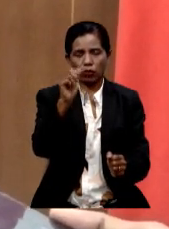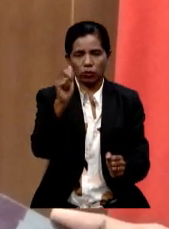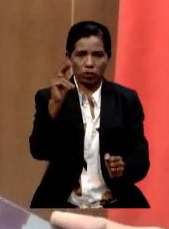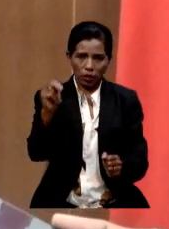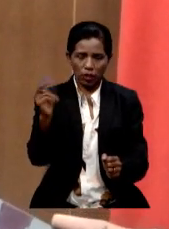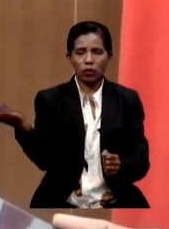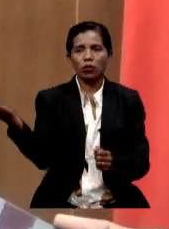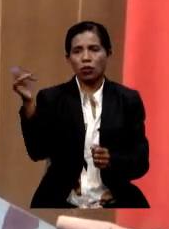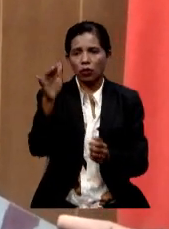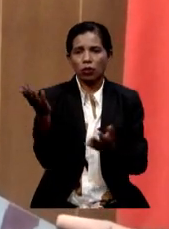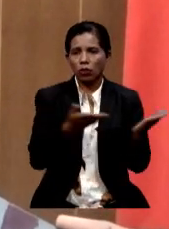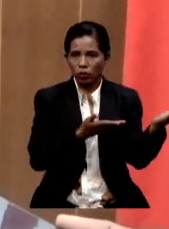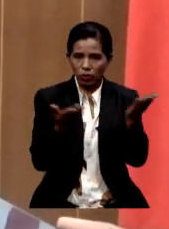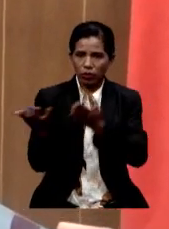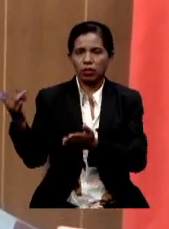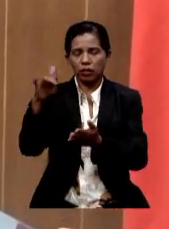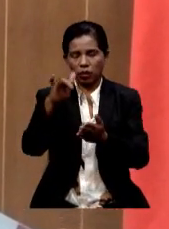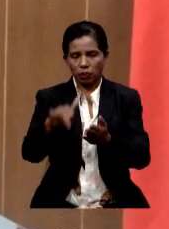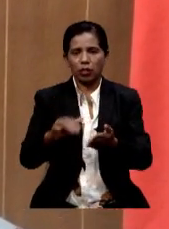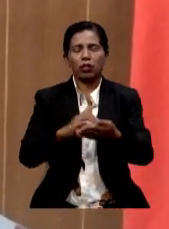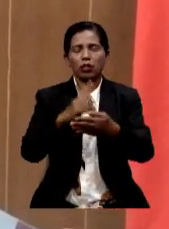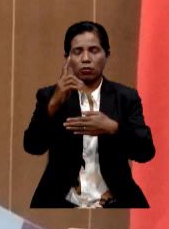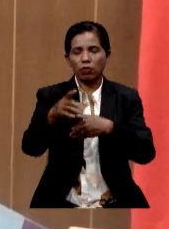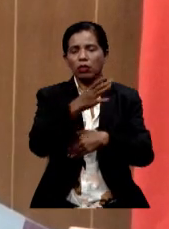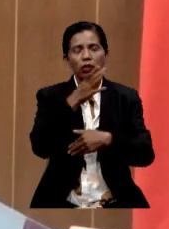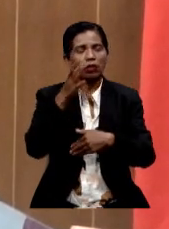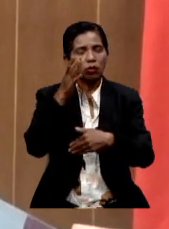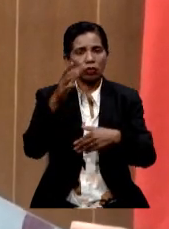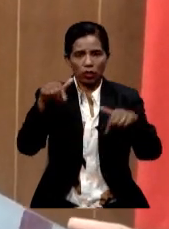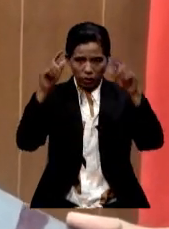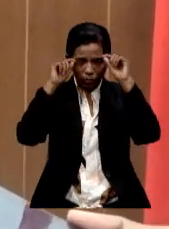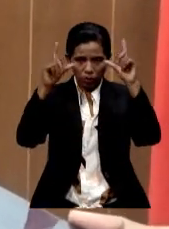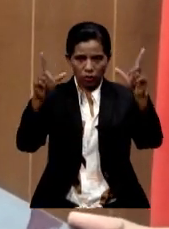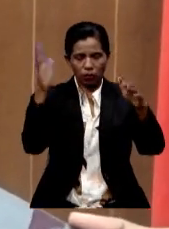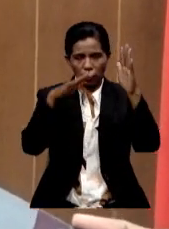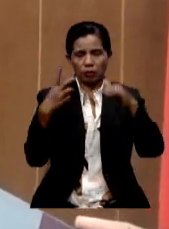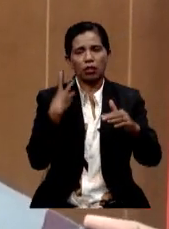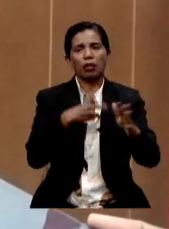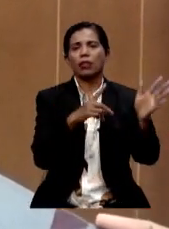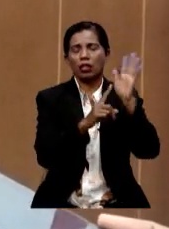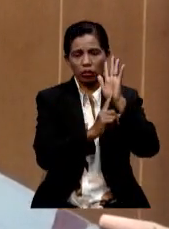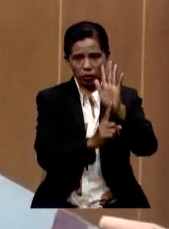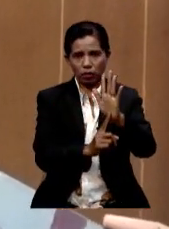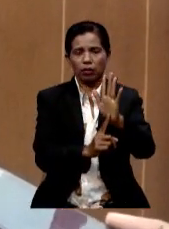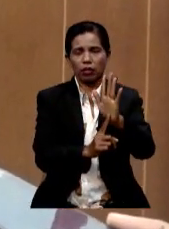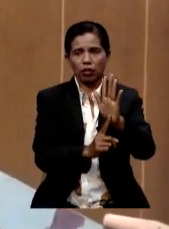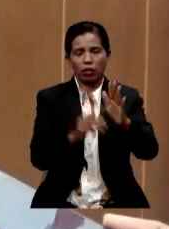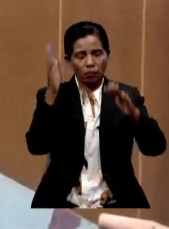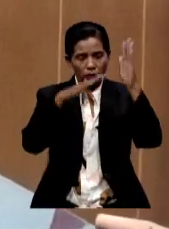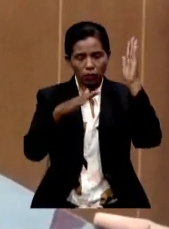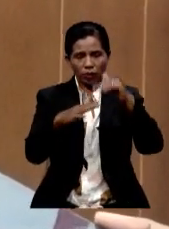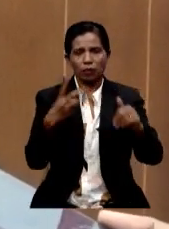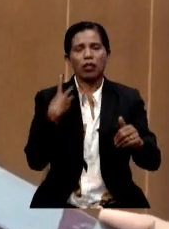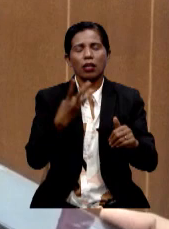e Tatuare, desenvolvimento da agricultura e Timor Tomai. Problema é que am foto na ONA, que é problema climate